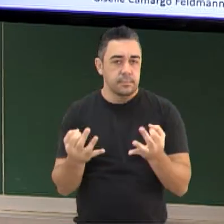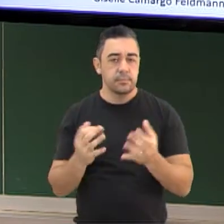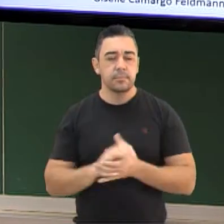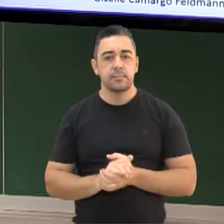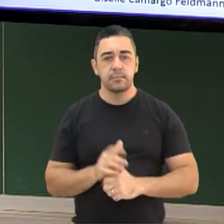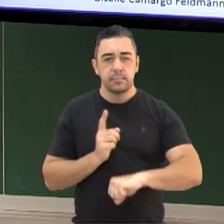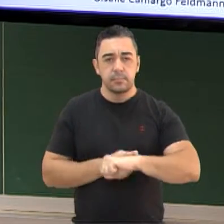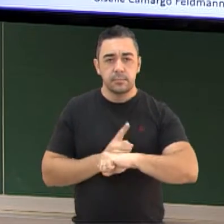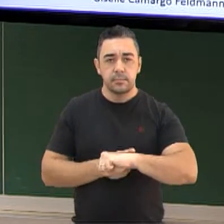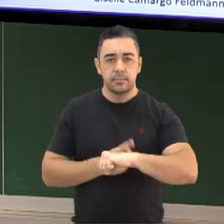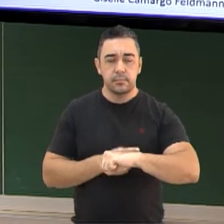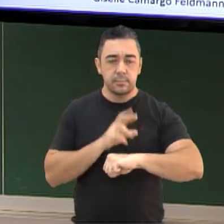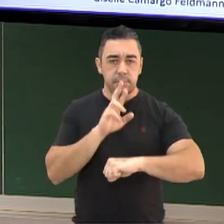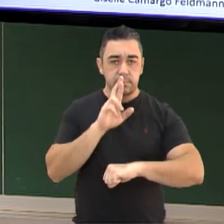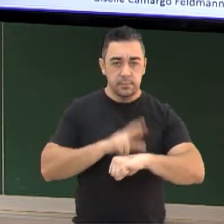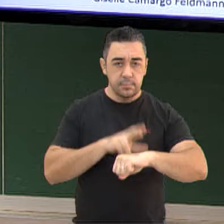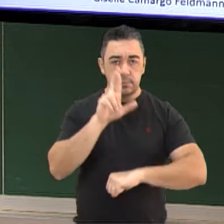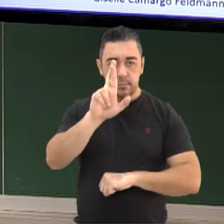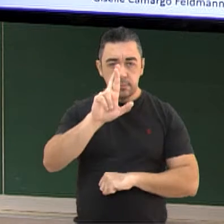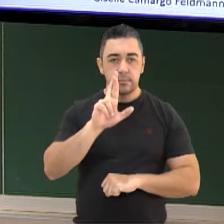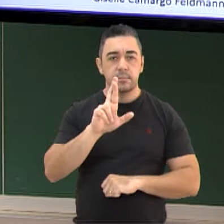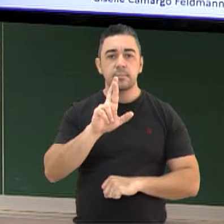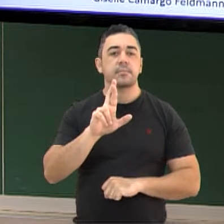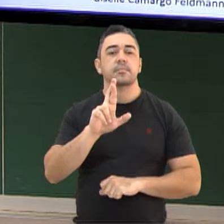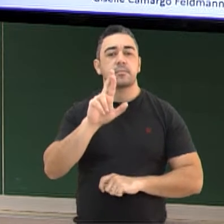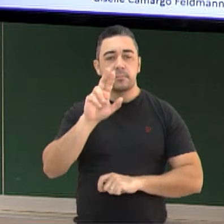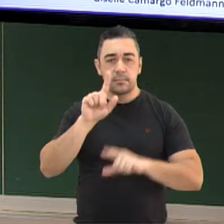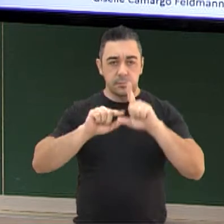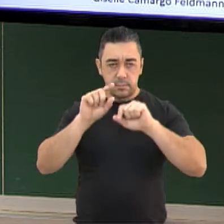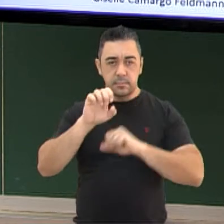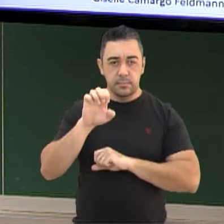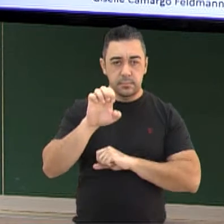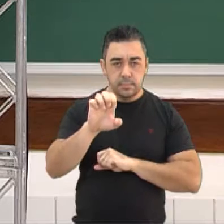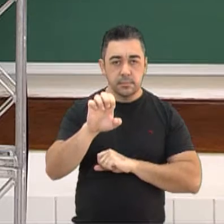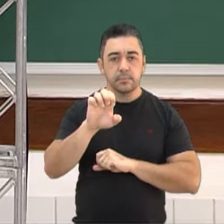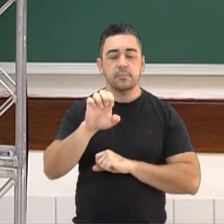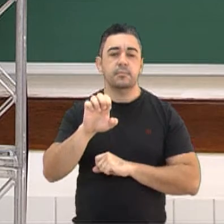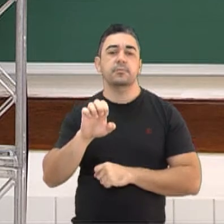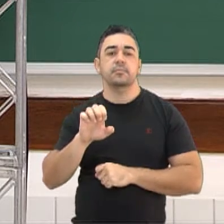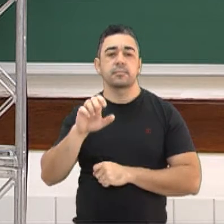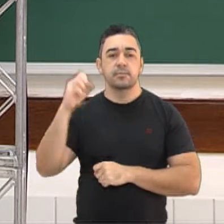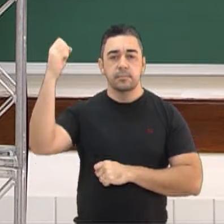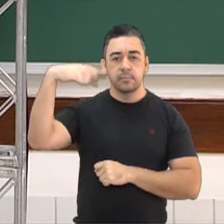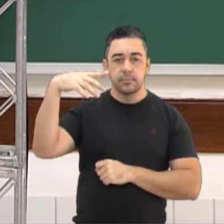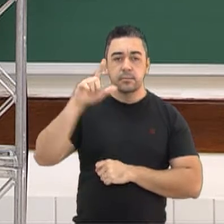relógio, estrela, lâmpada, igreja,